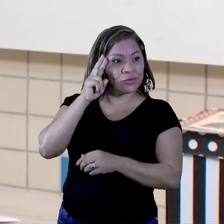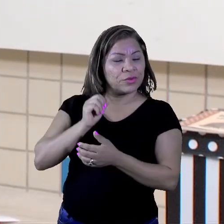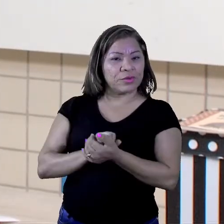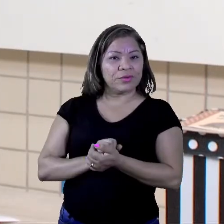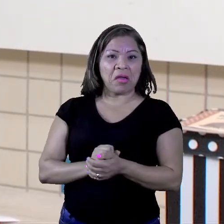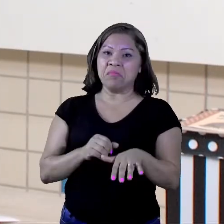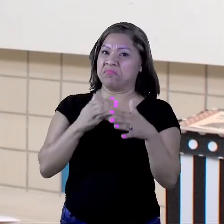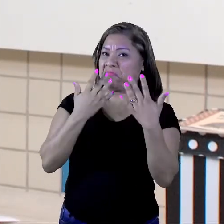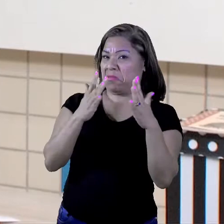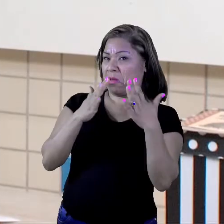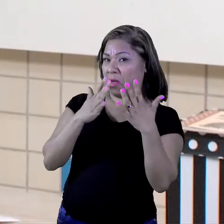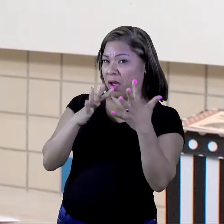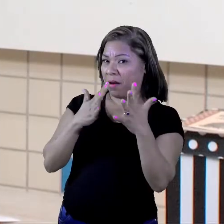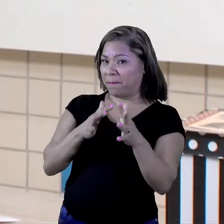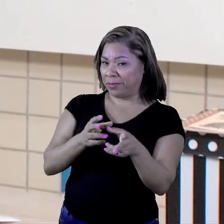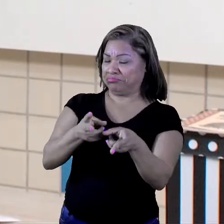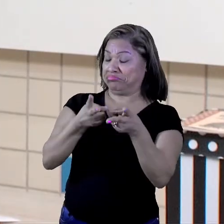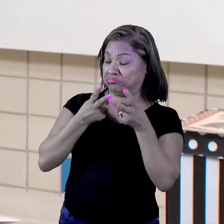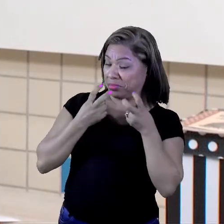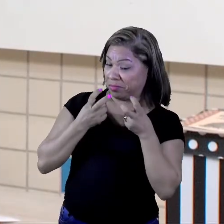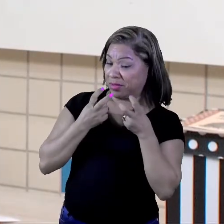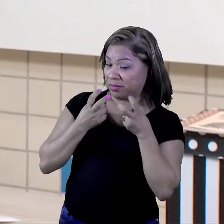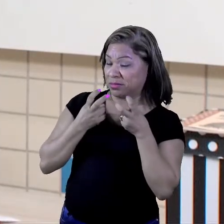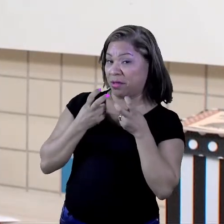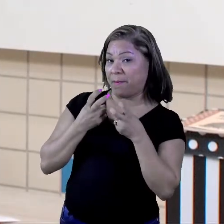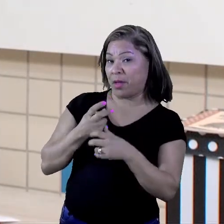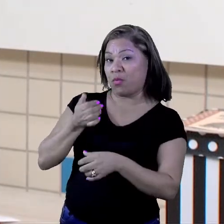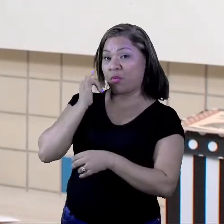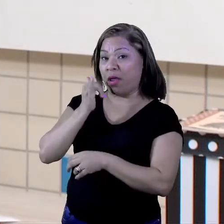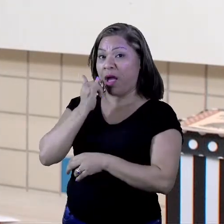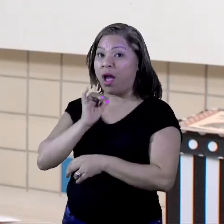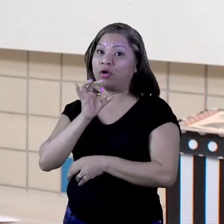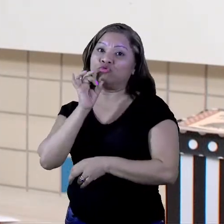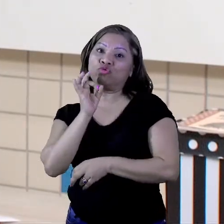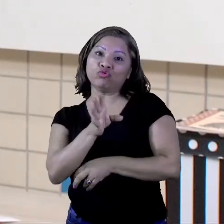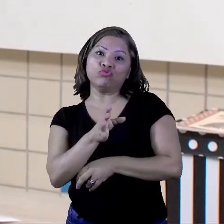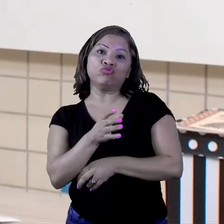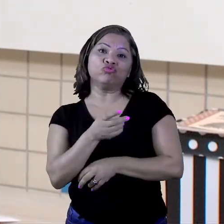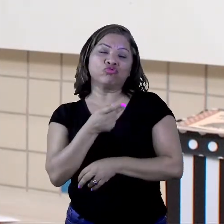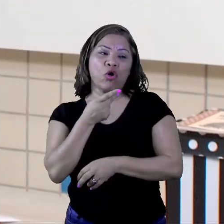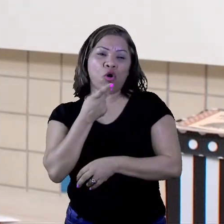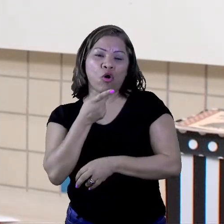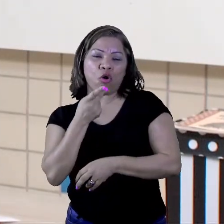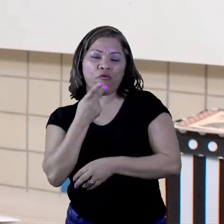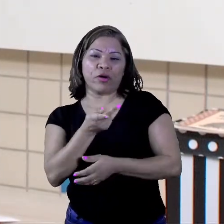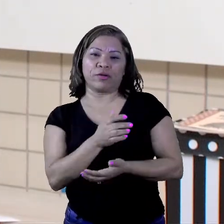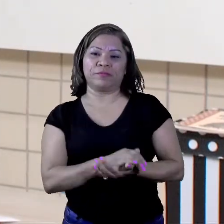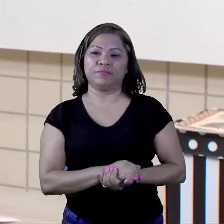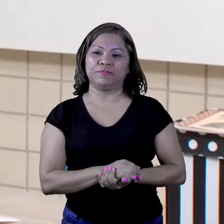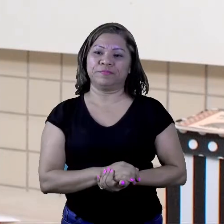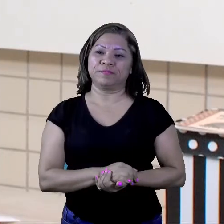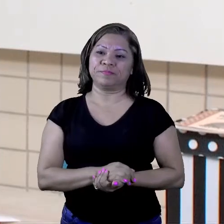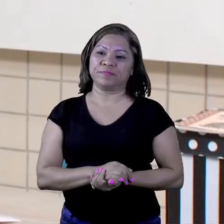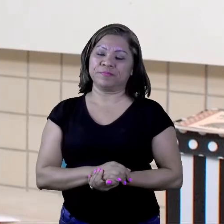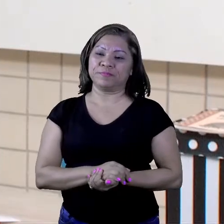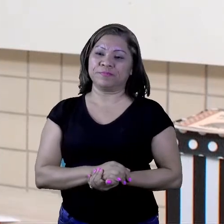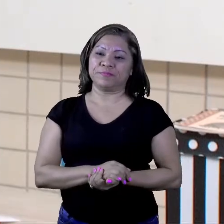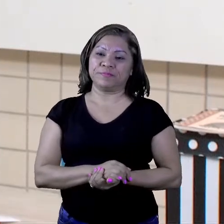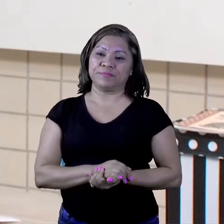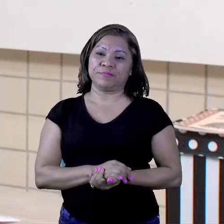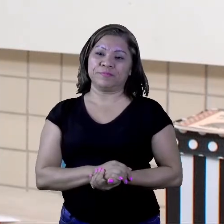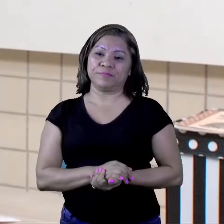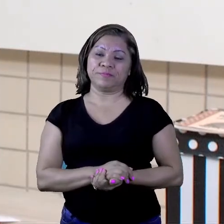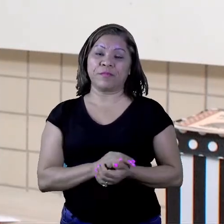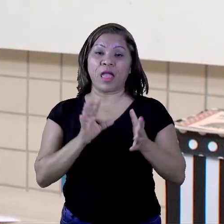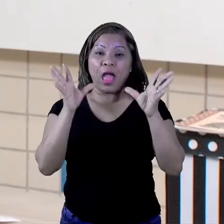quem percebeu que o narrador só narra a história, só conta. Agora, olha só, gente. Um resumo